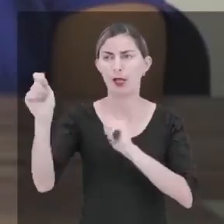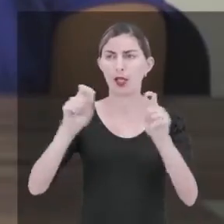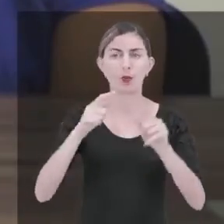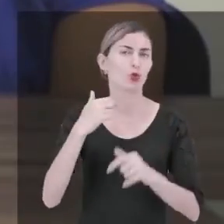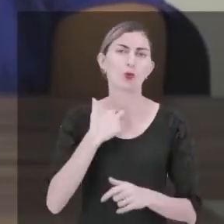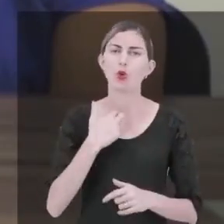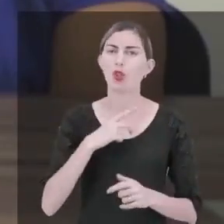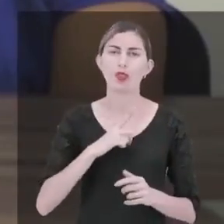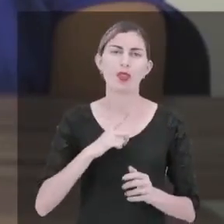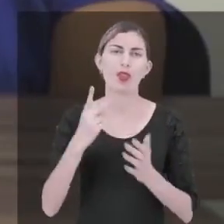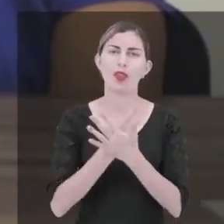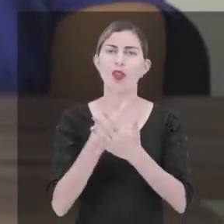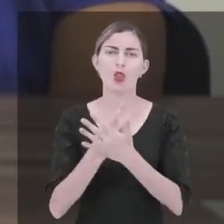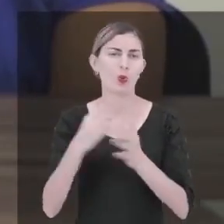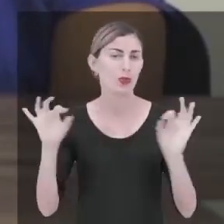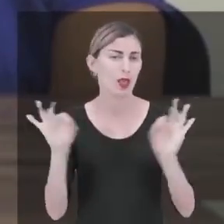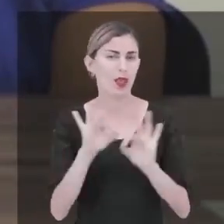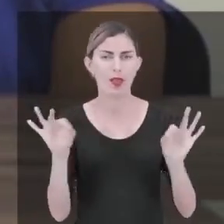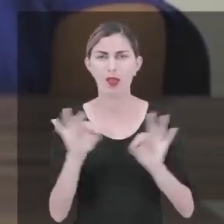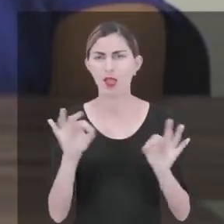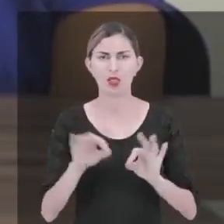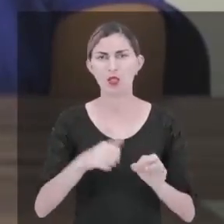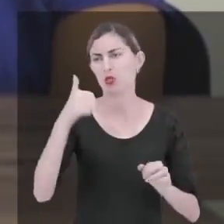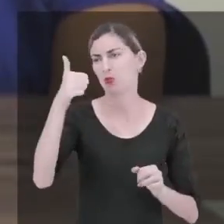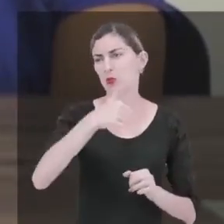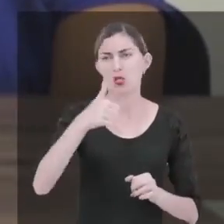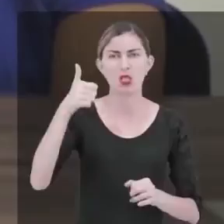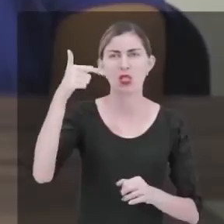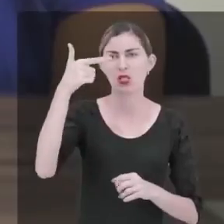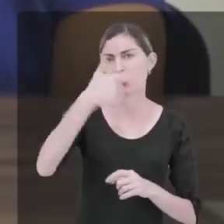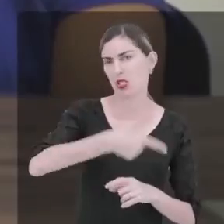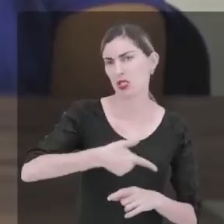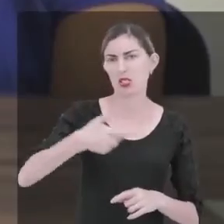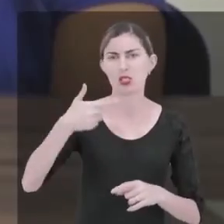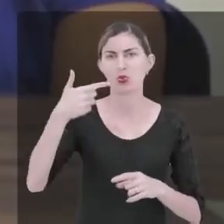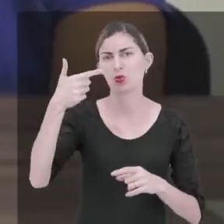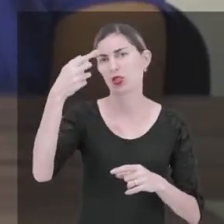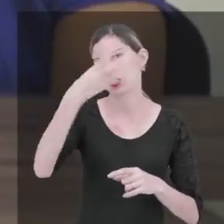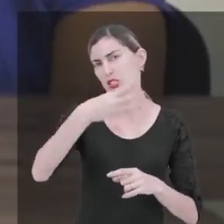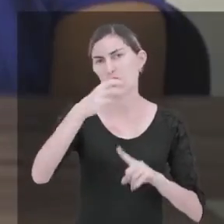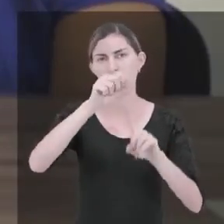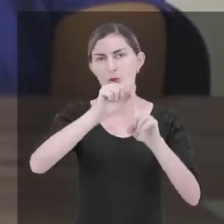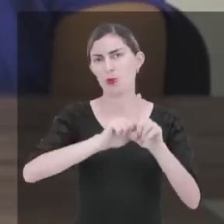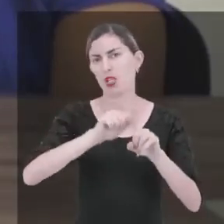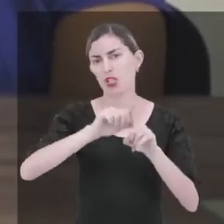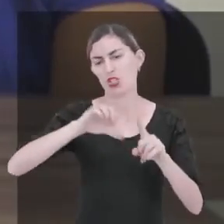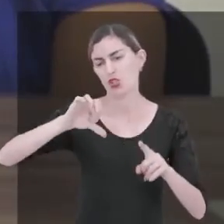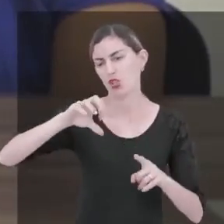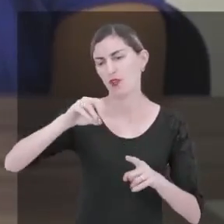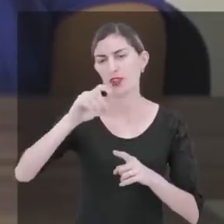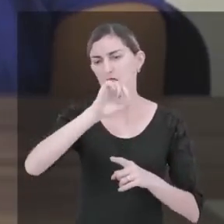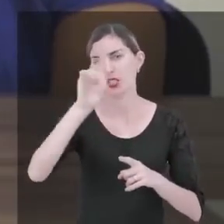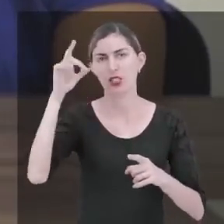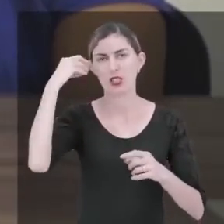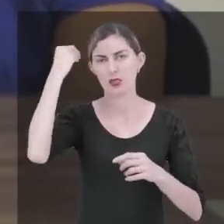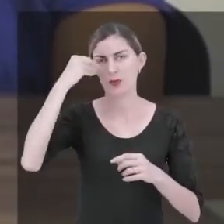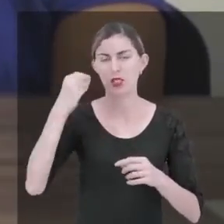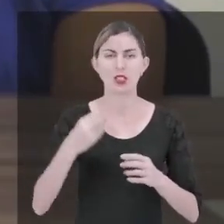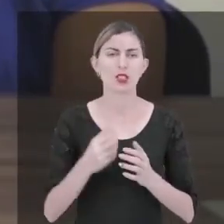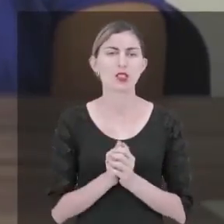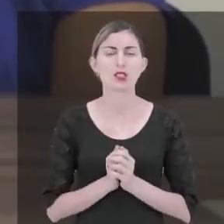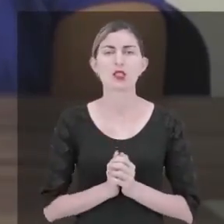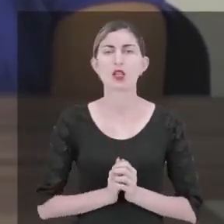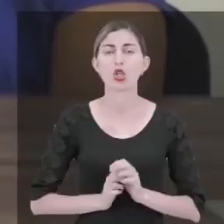pode ter erros. Eu não tive erro nem no primeiro, nem no segundo, nem no terceiro mês, que a gente considera os primeiros 90 dias o período de